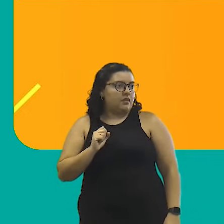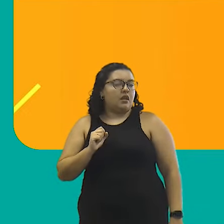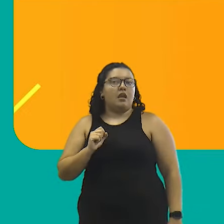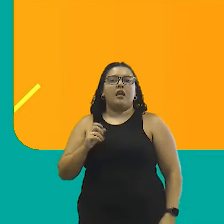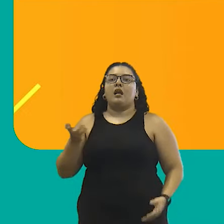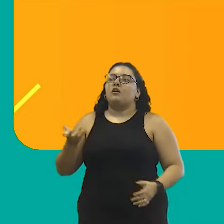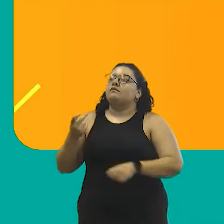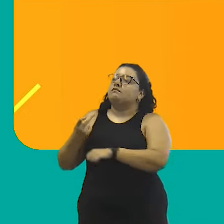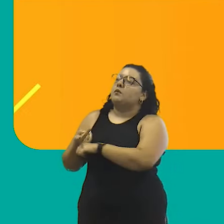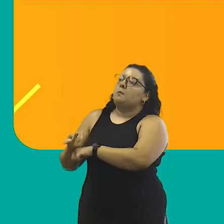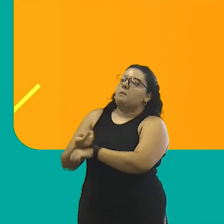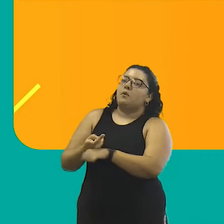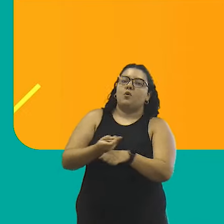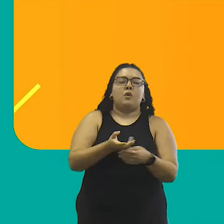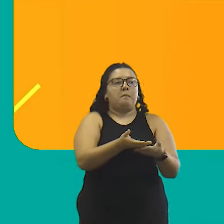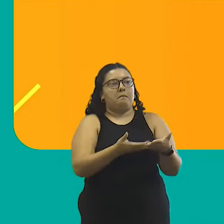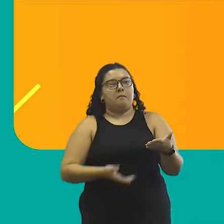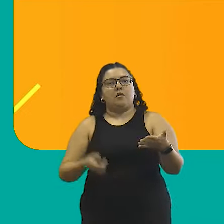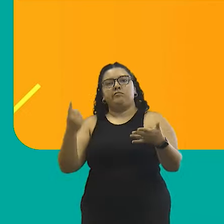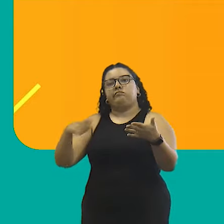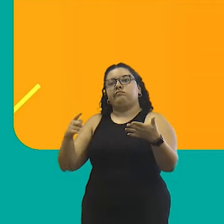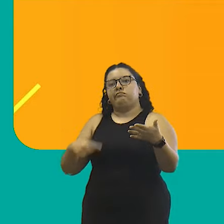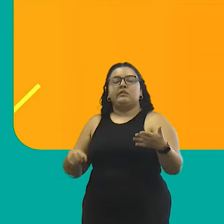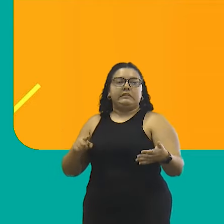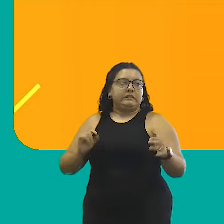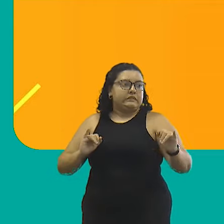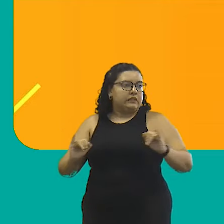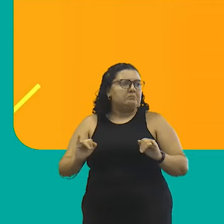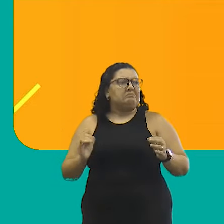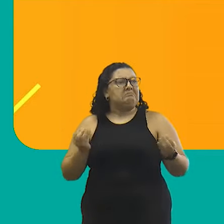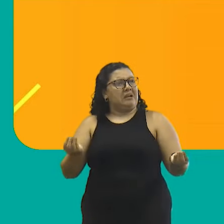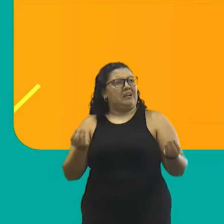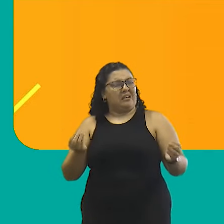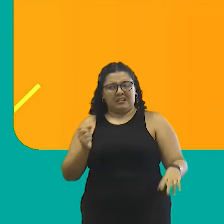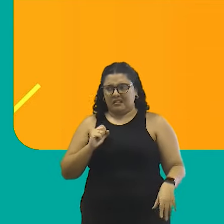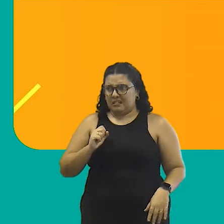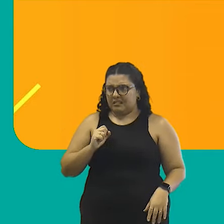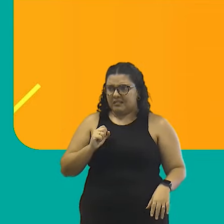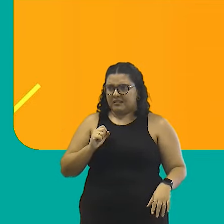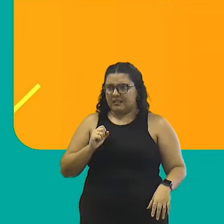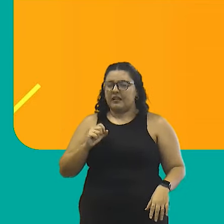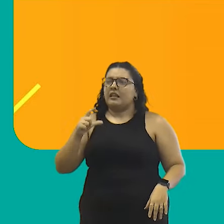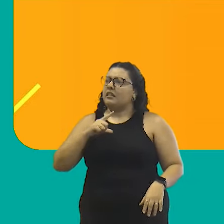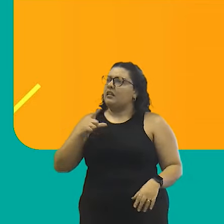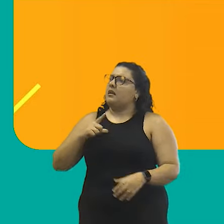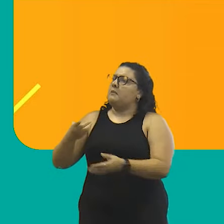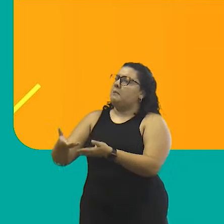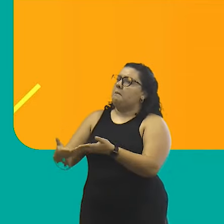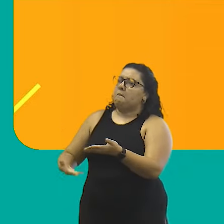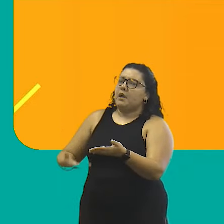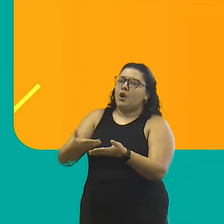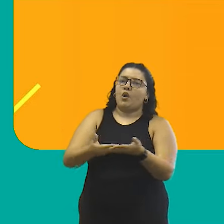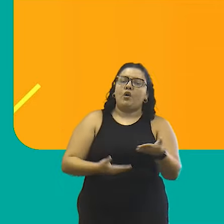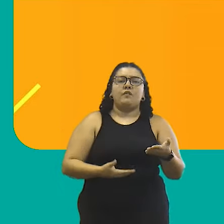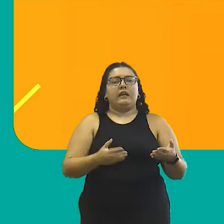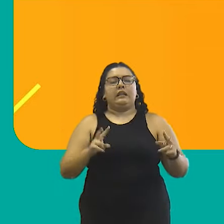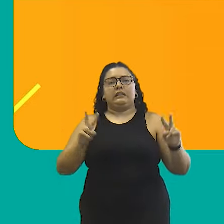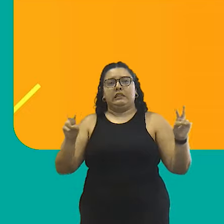sair caçando simulado na internet. Para quê? Quantas provas existem do Enem